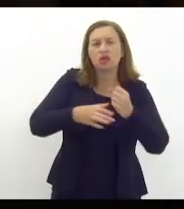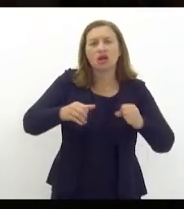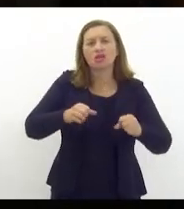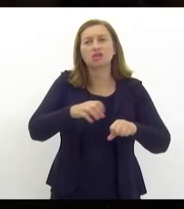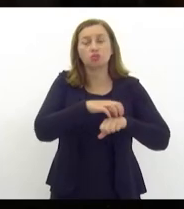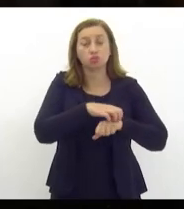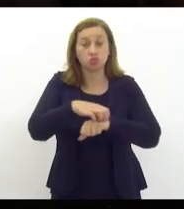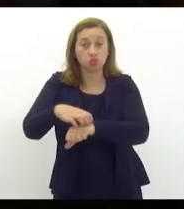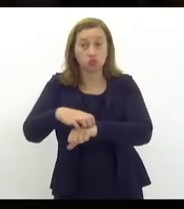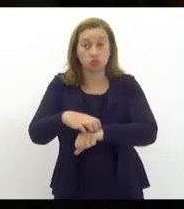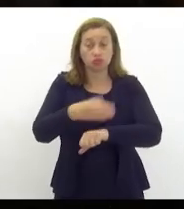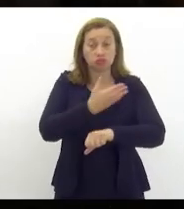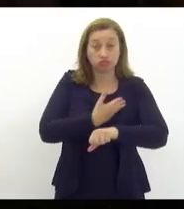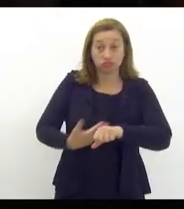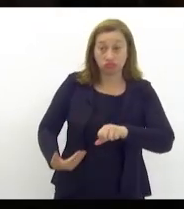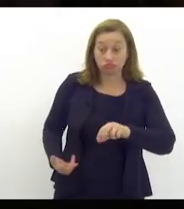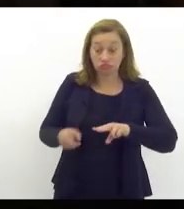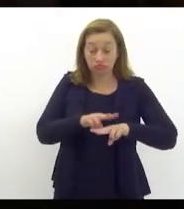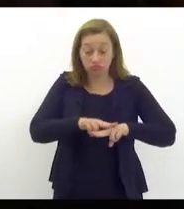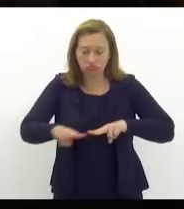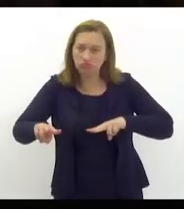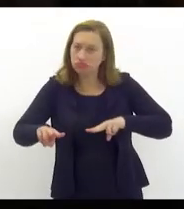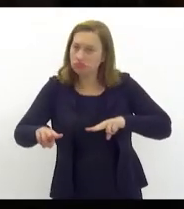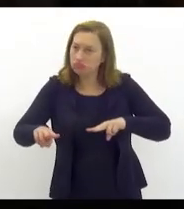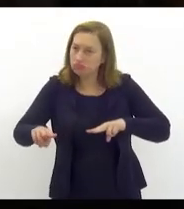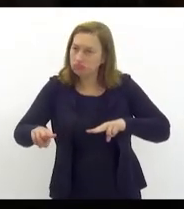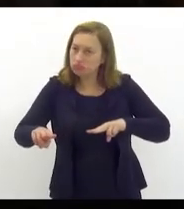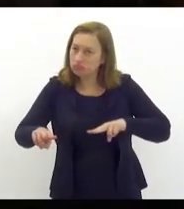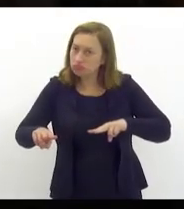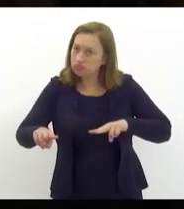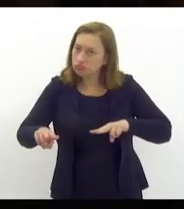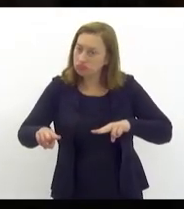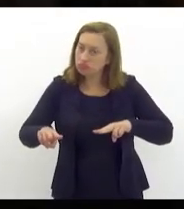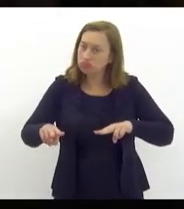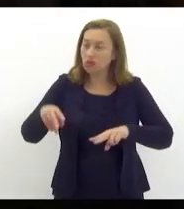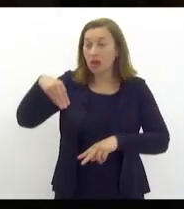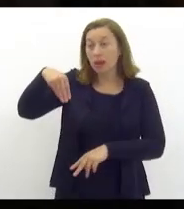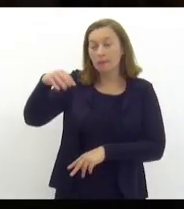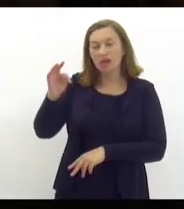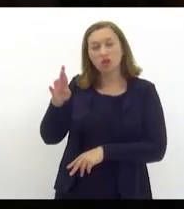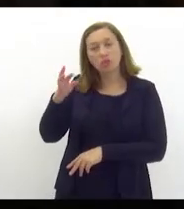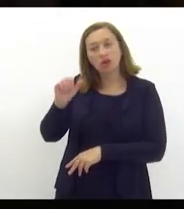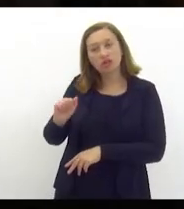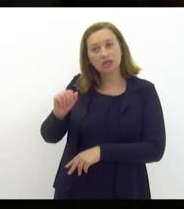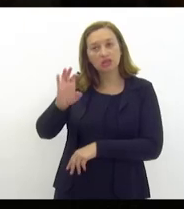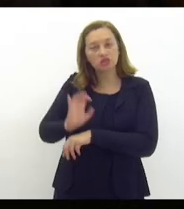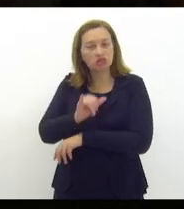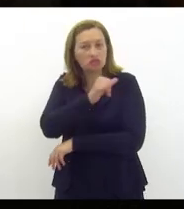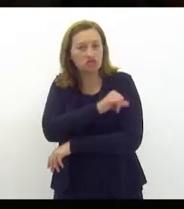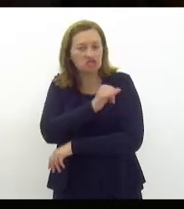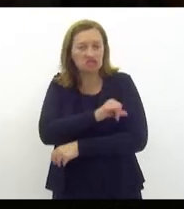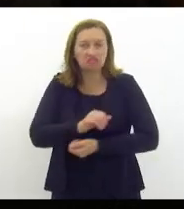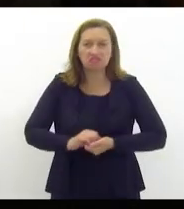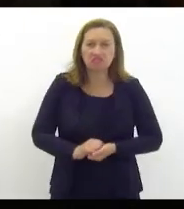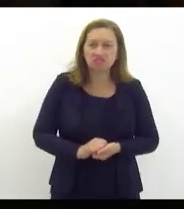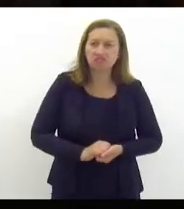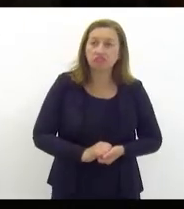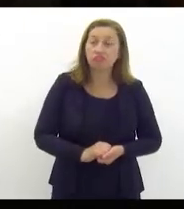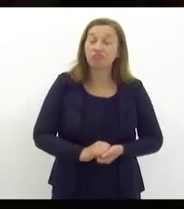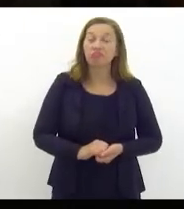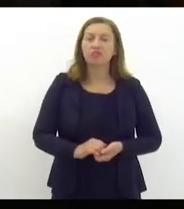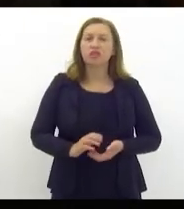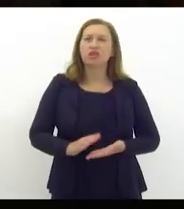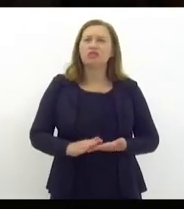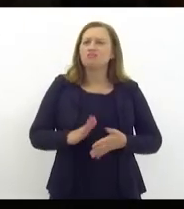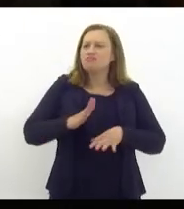transporte sobre trilhos na nossa região metropolitana do estado do Rio de Janeiro. E cada